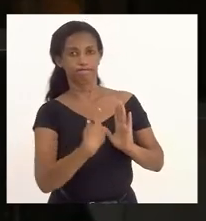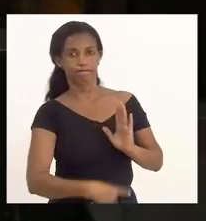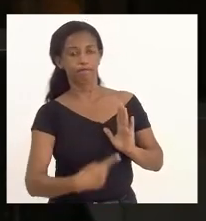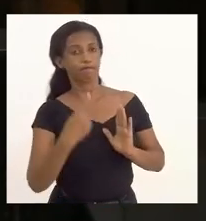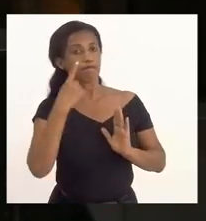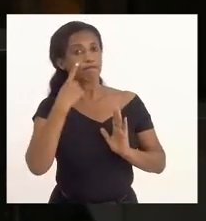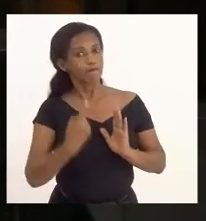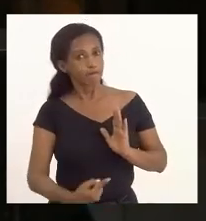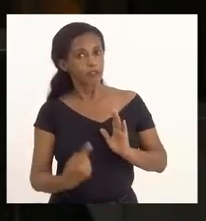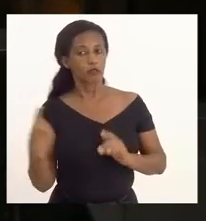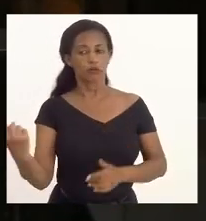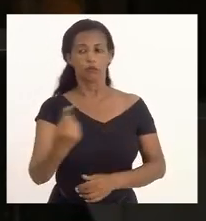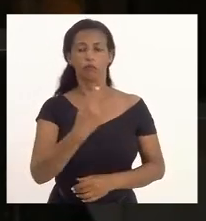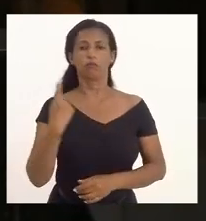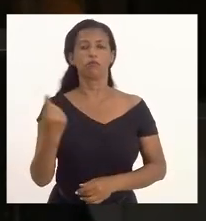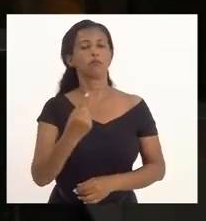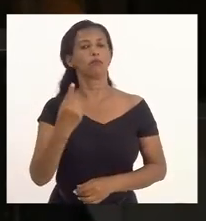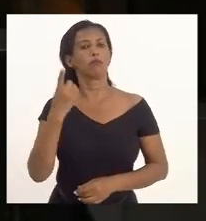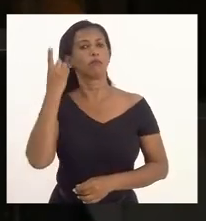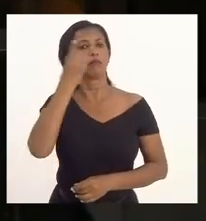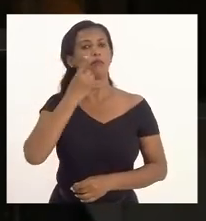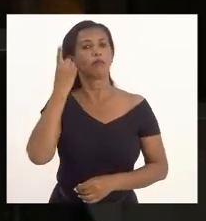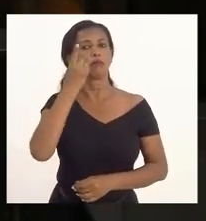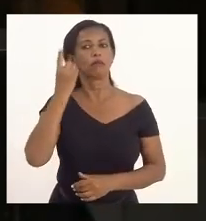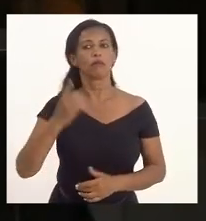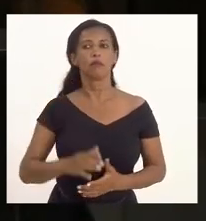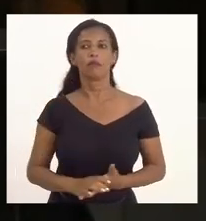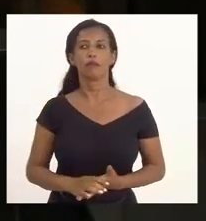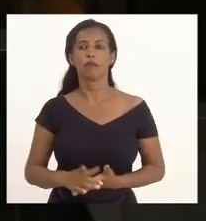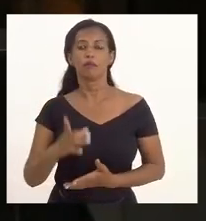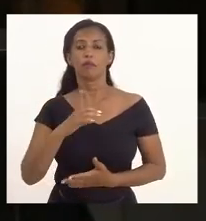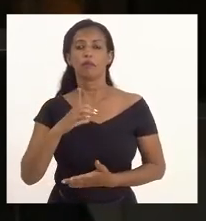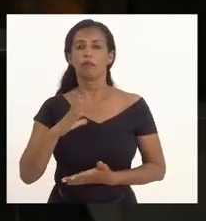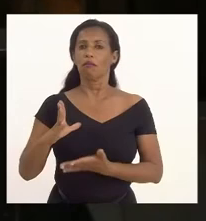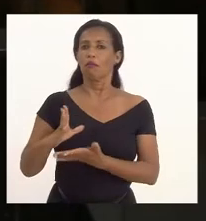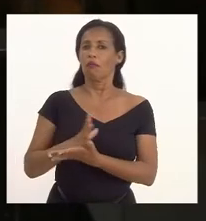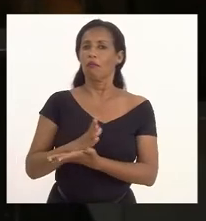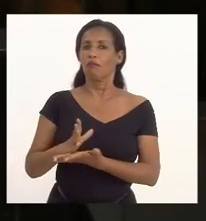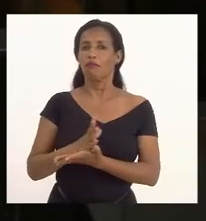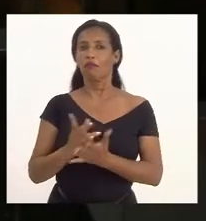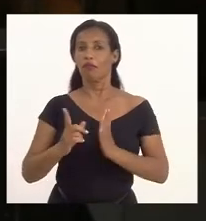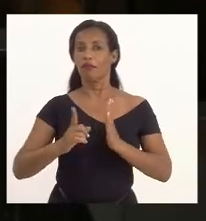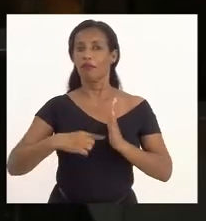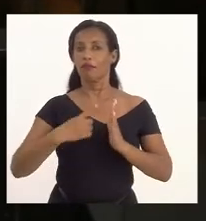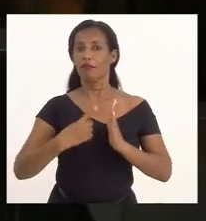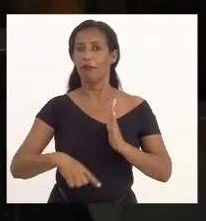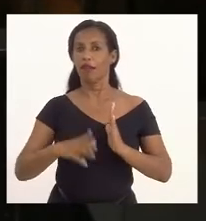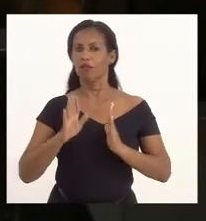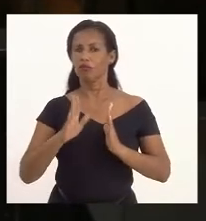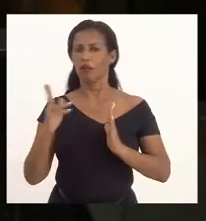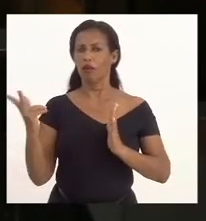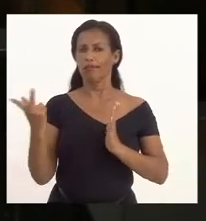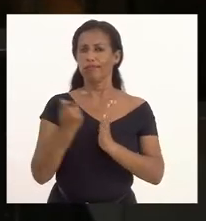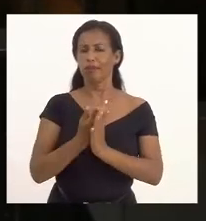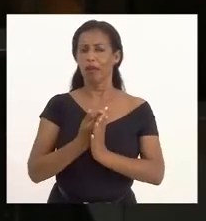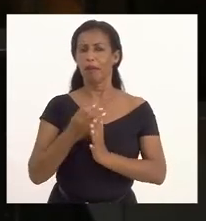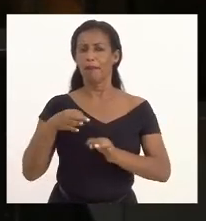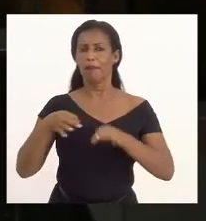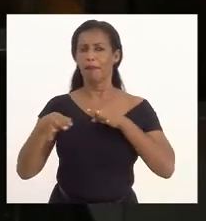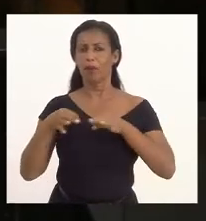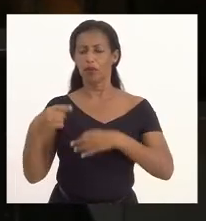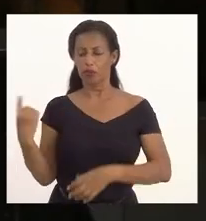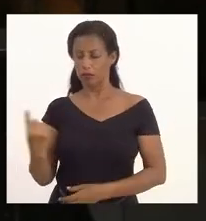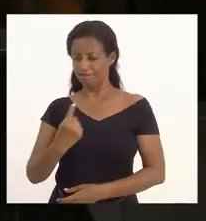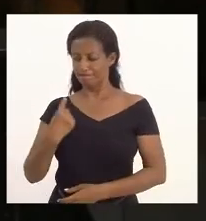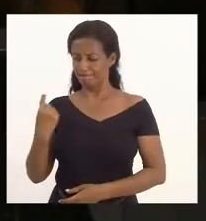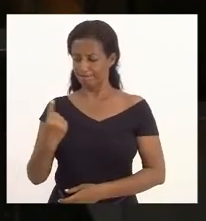visto que nós, deputados, temos alguns vetos que foram feitos a projetos nossos,